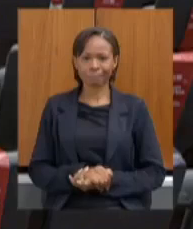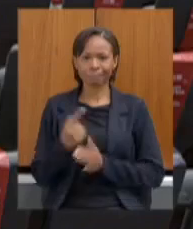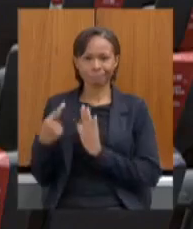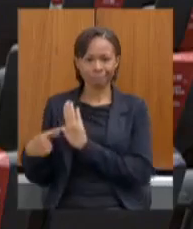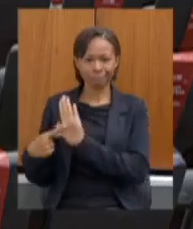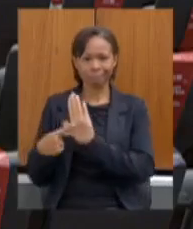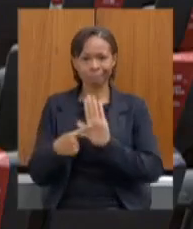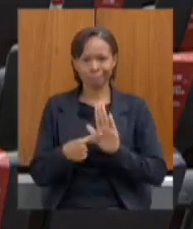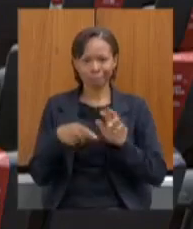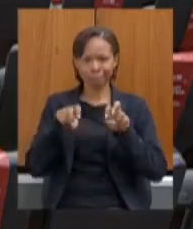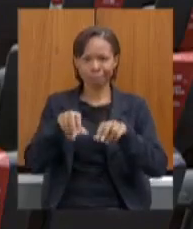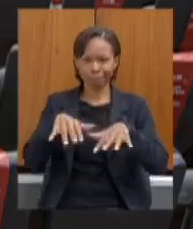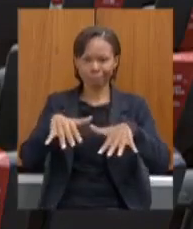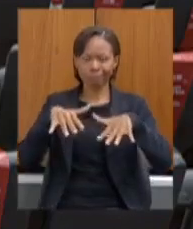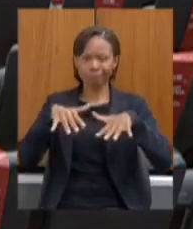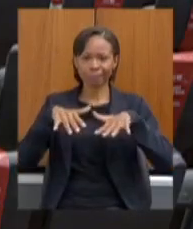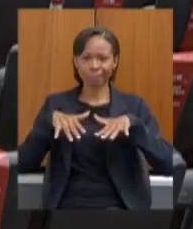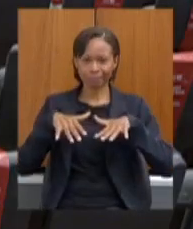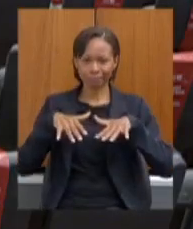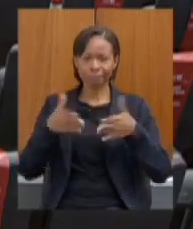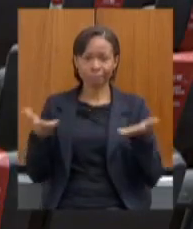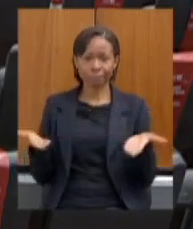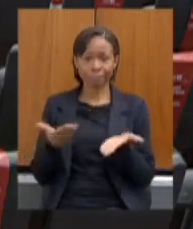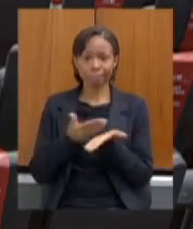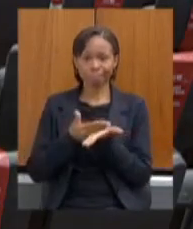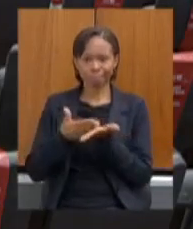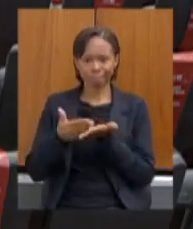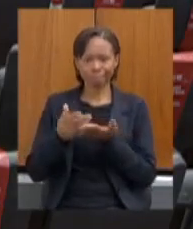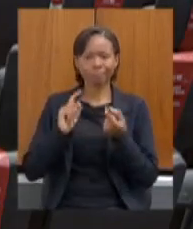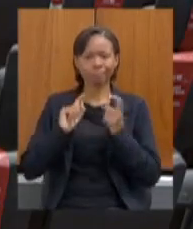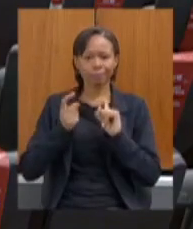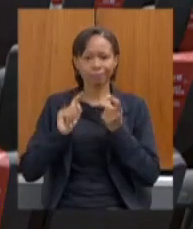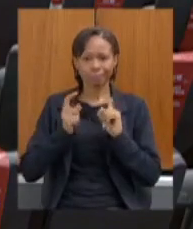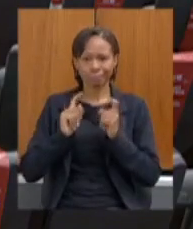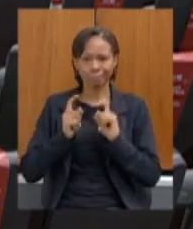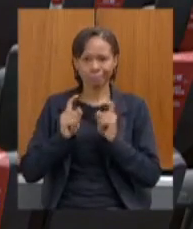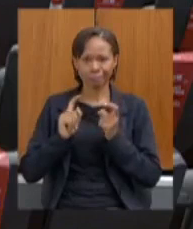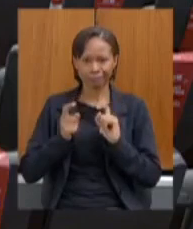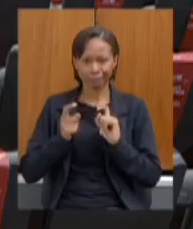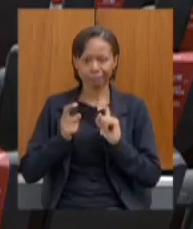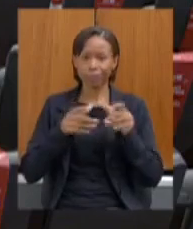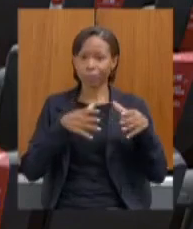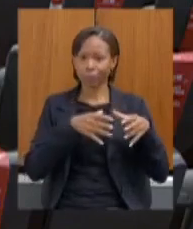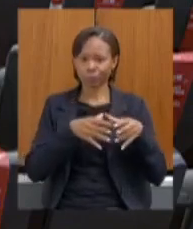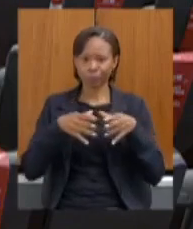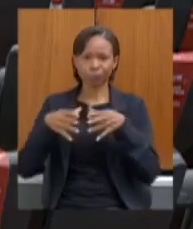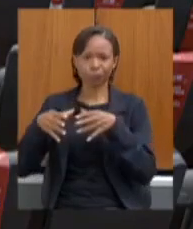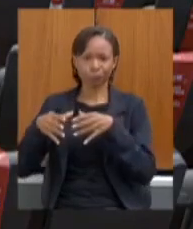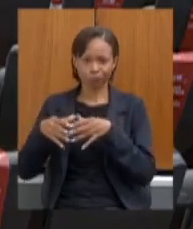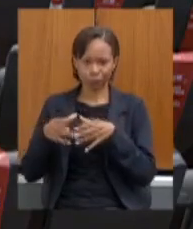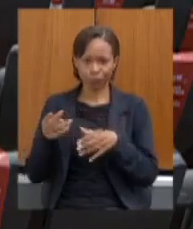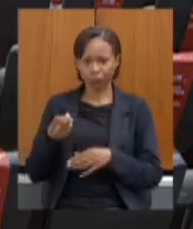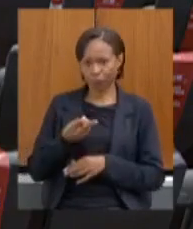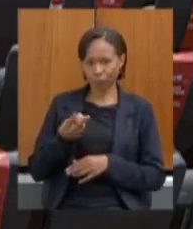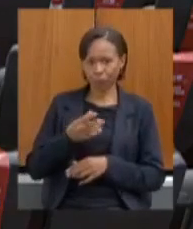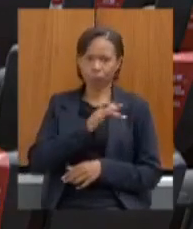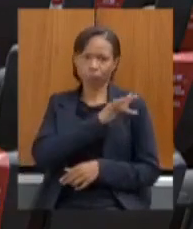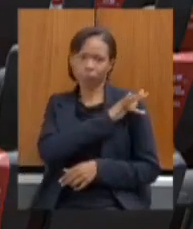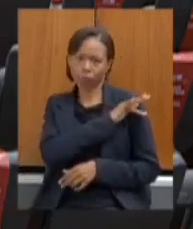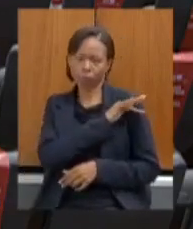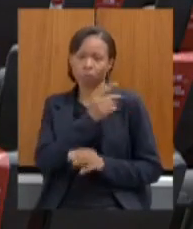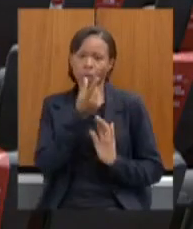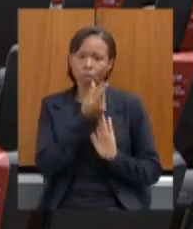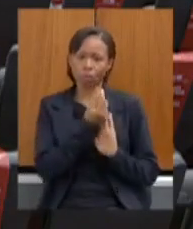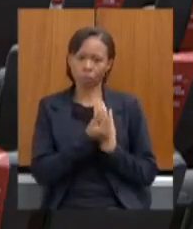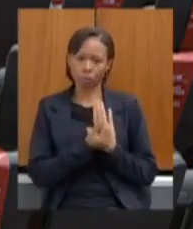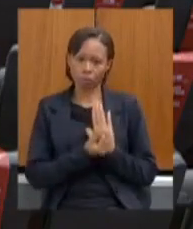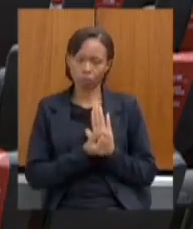O auditório José Alencar, onde começou, neste momento, a reunião conjunta entre as comissões de fiscalização financeira